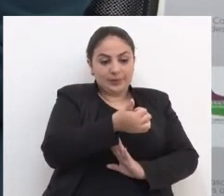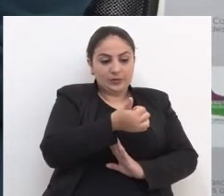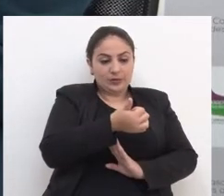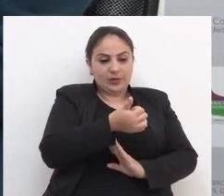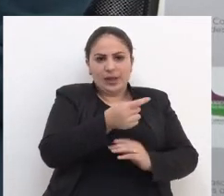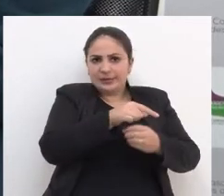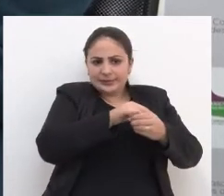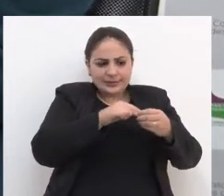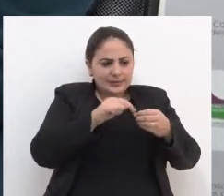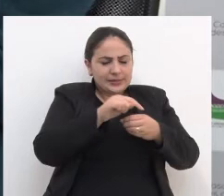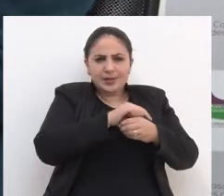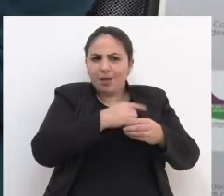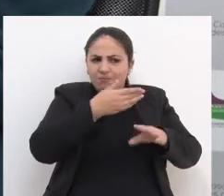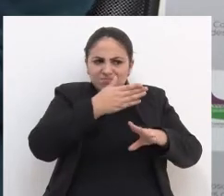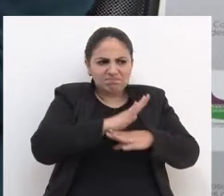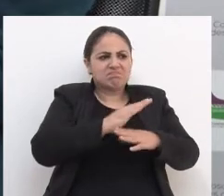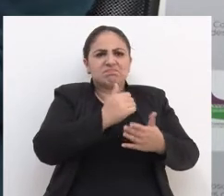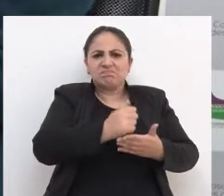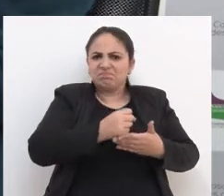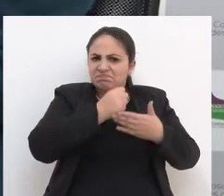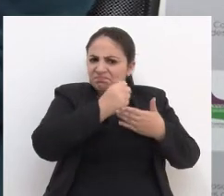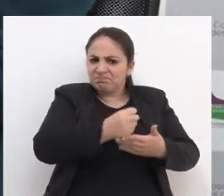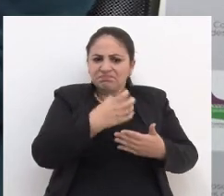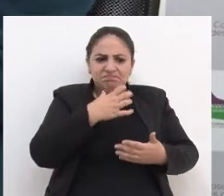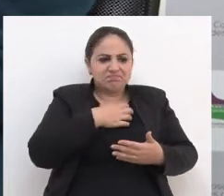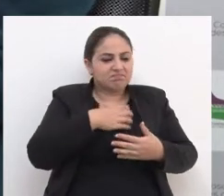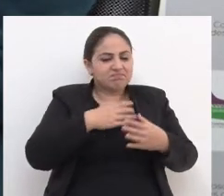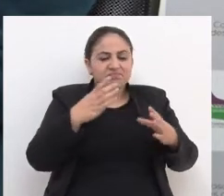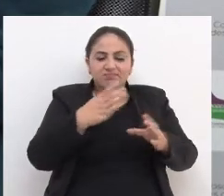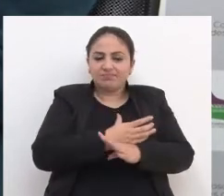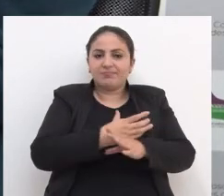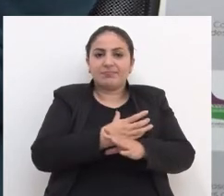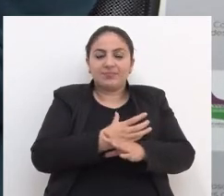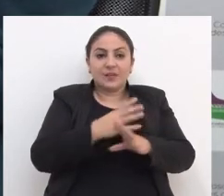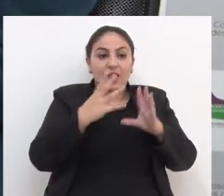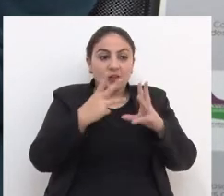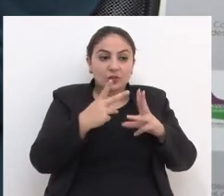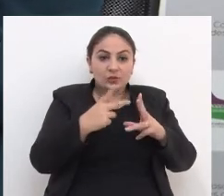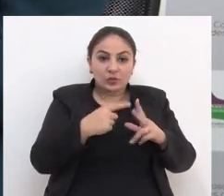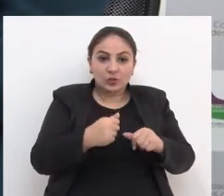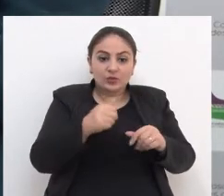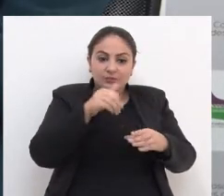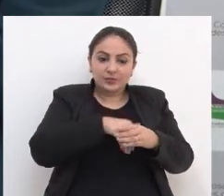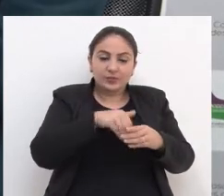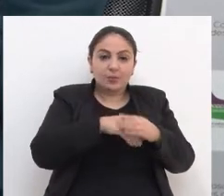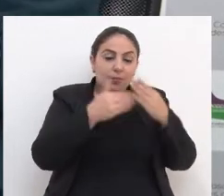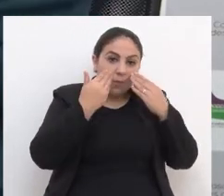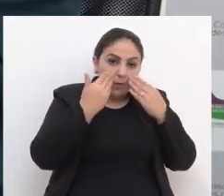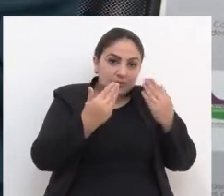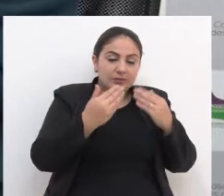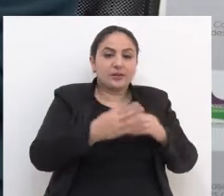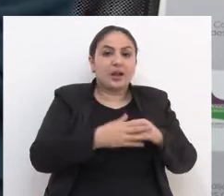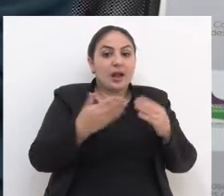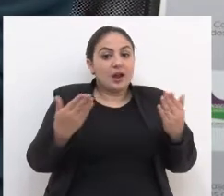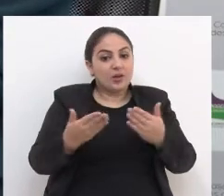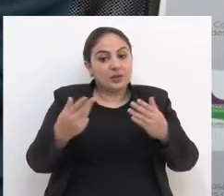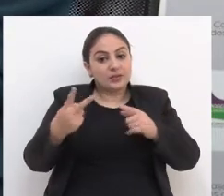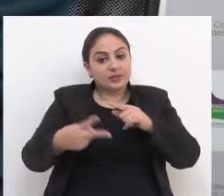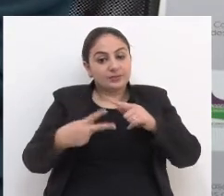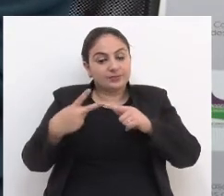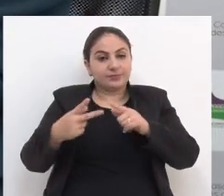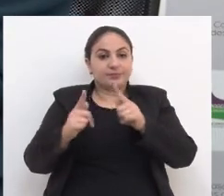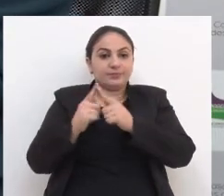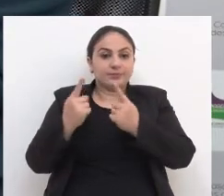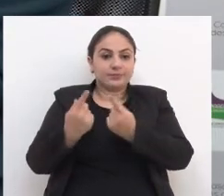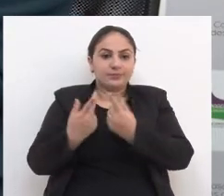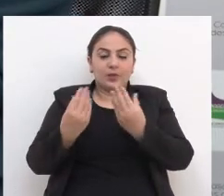a cidade aprovou de uma forma incondicional, né? As próprias eleições mostraram isso. Agora, num segundo semestre,